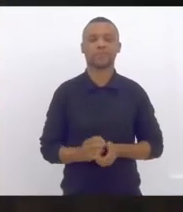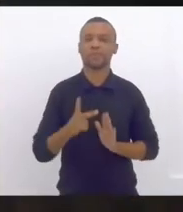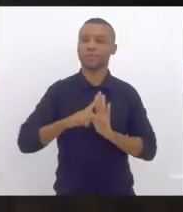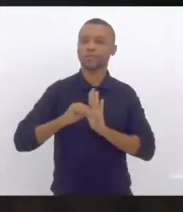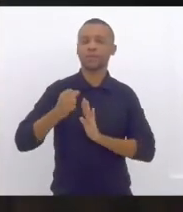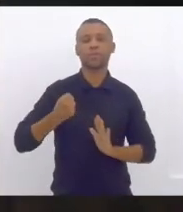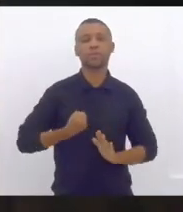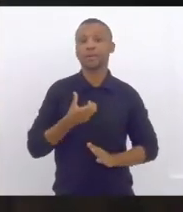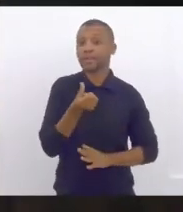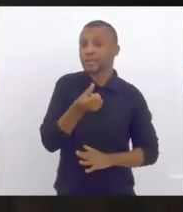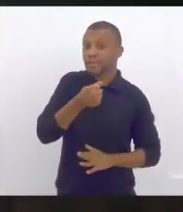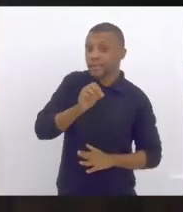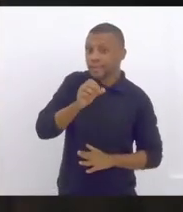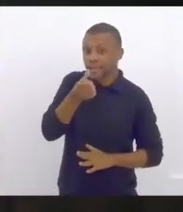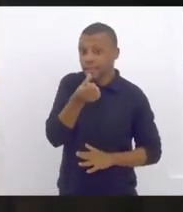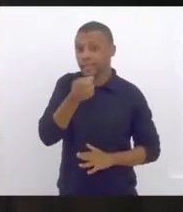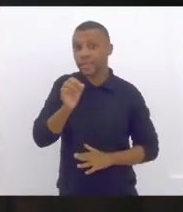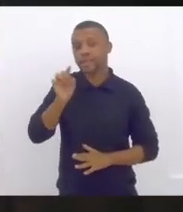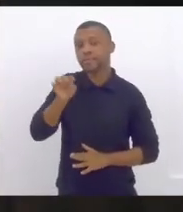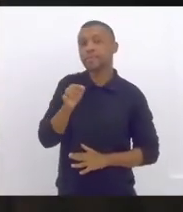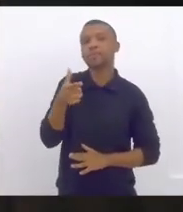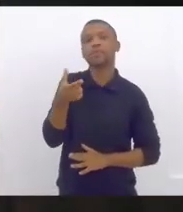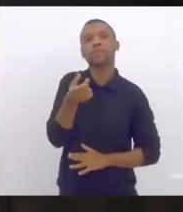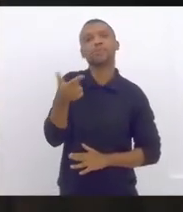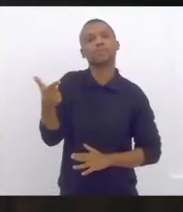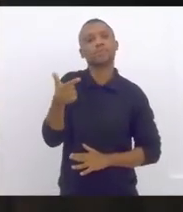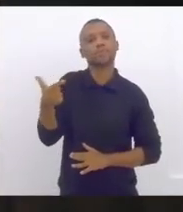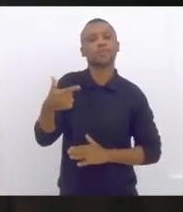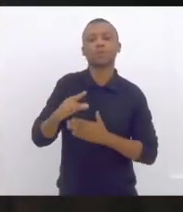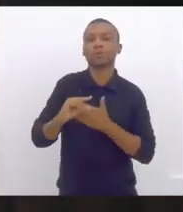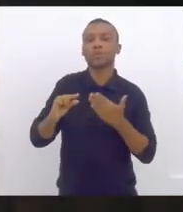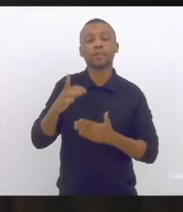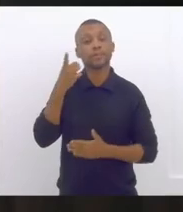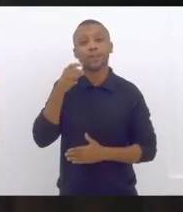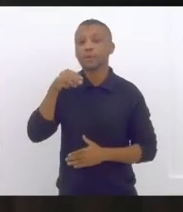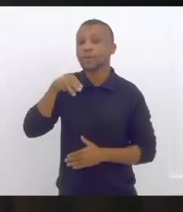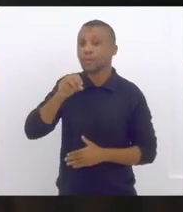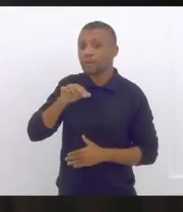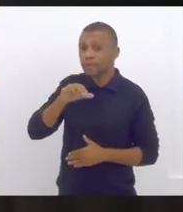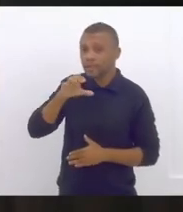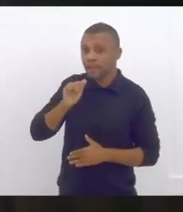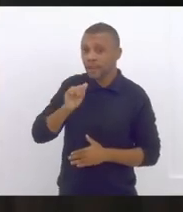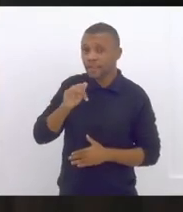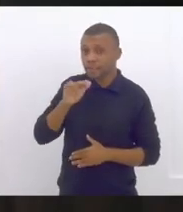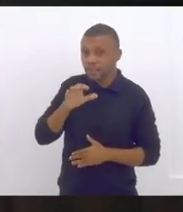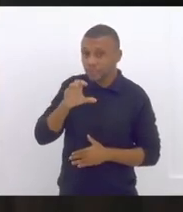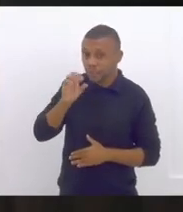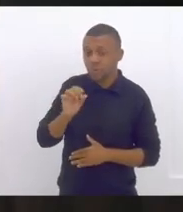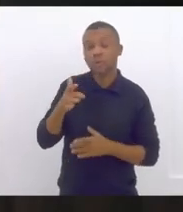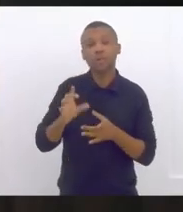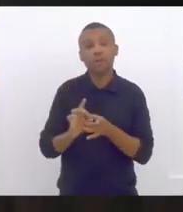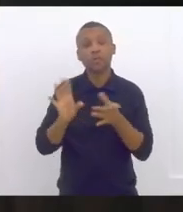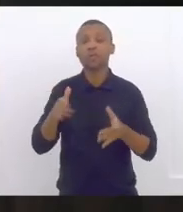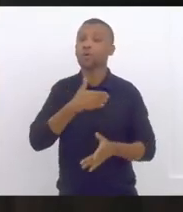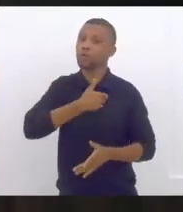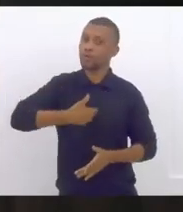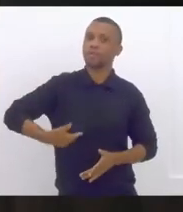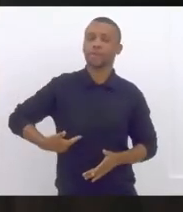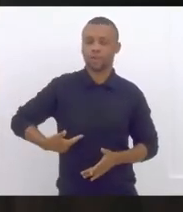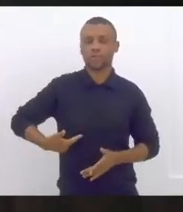Projeto de lei número 6060, de 22, de autoria da deputada Mônica Francisco, que autoriza o Poder